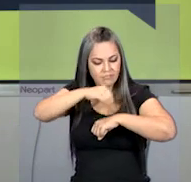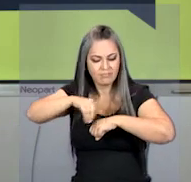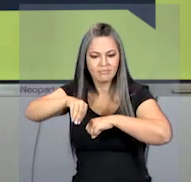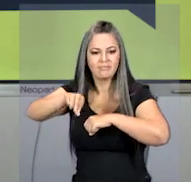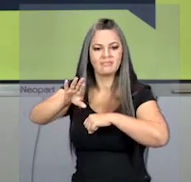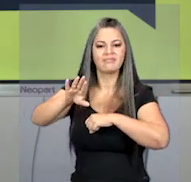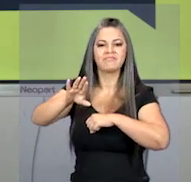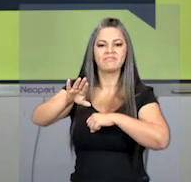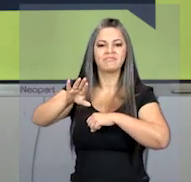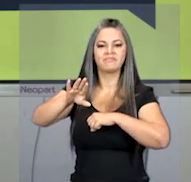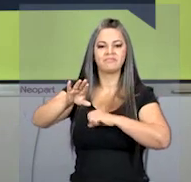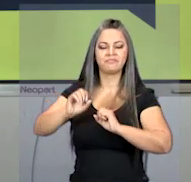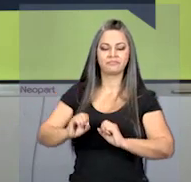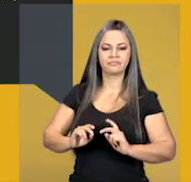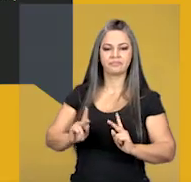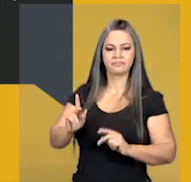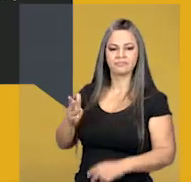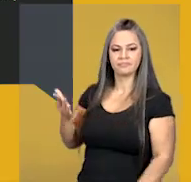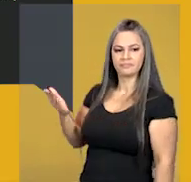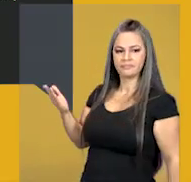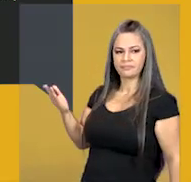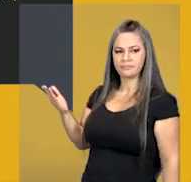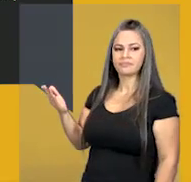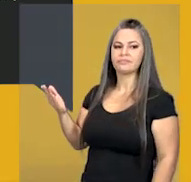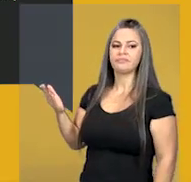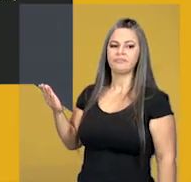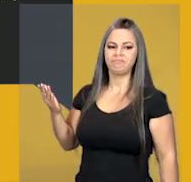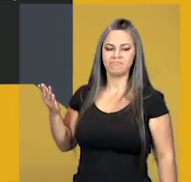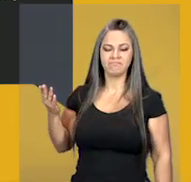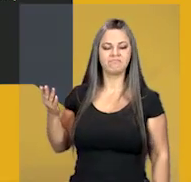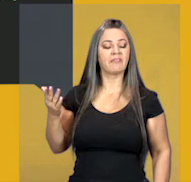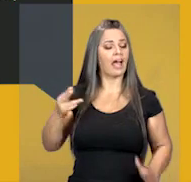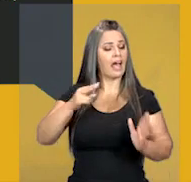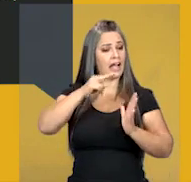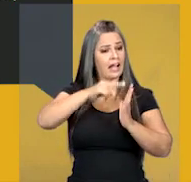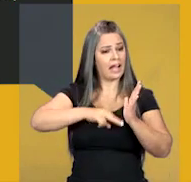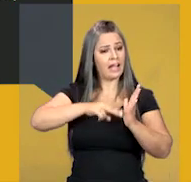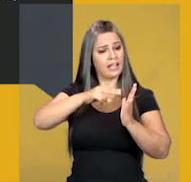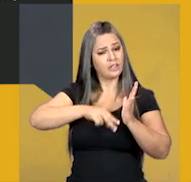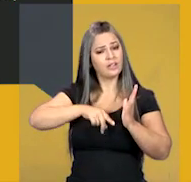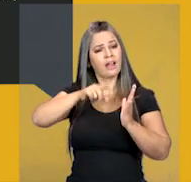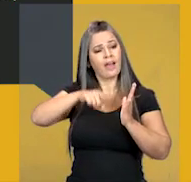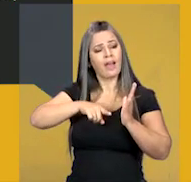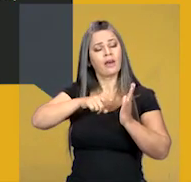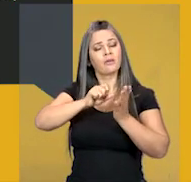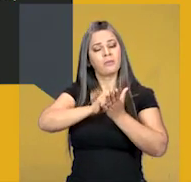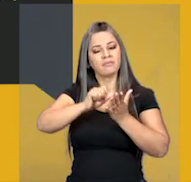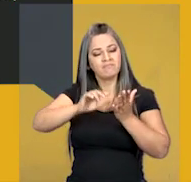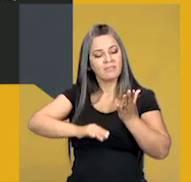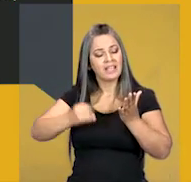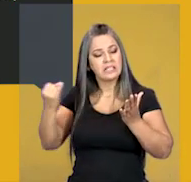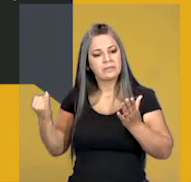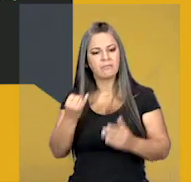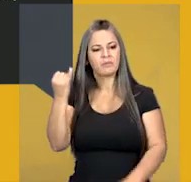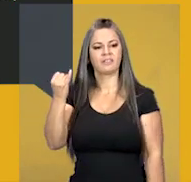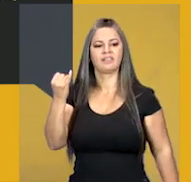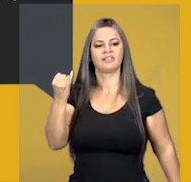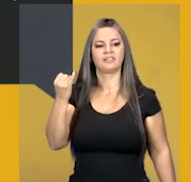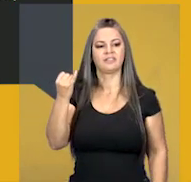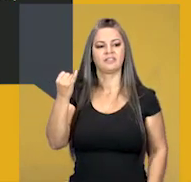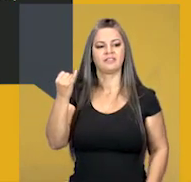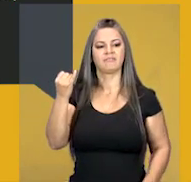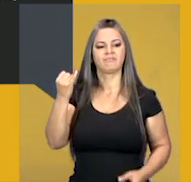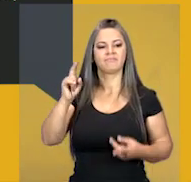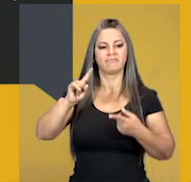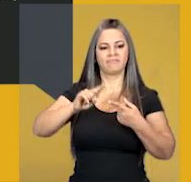A leitura constitui-se uma das atividades mais importantes, essenciais, humanas. Pensar, falar,